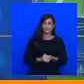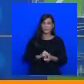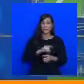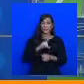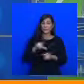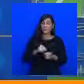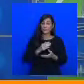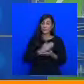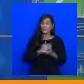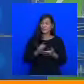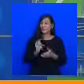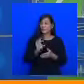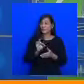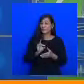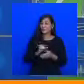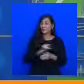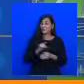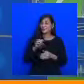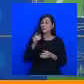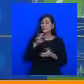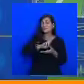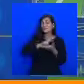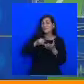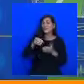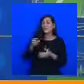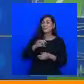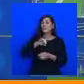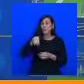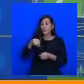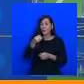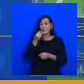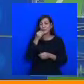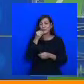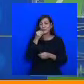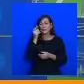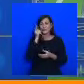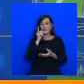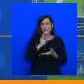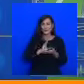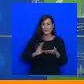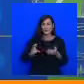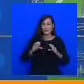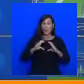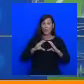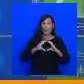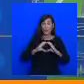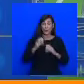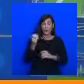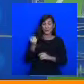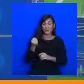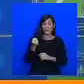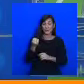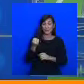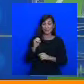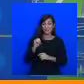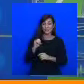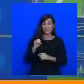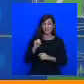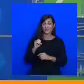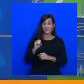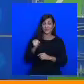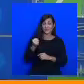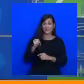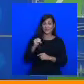O sorteio está só começando, você ainda tem muitas chances. Bola branca, 80.